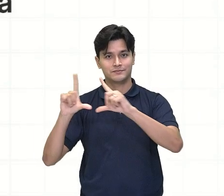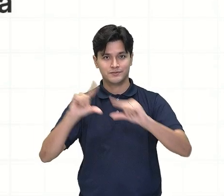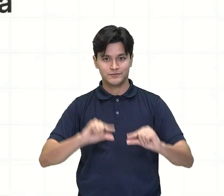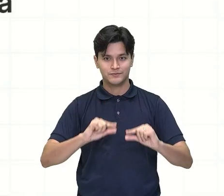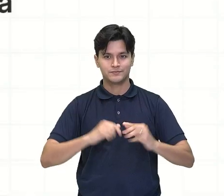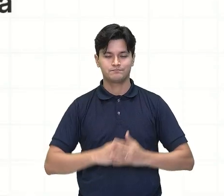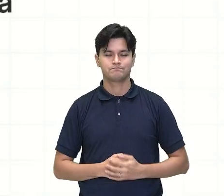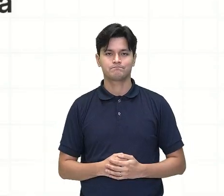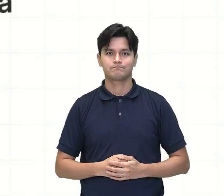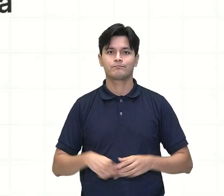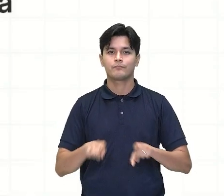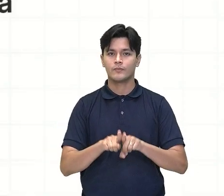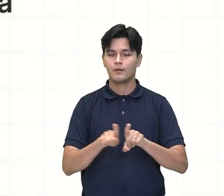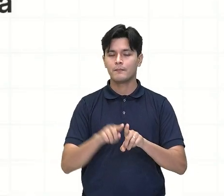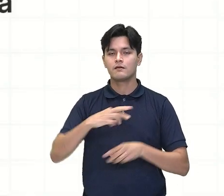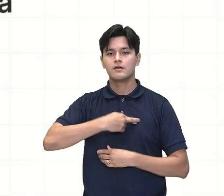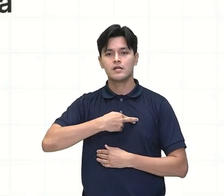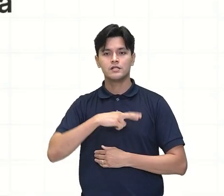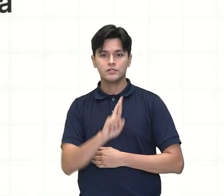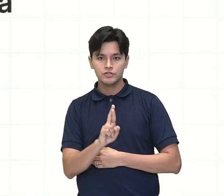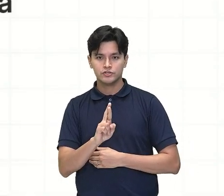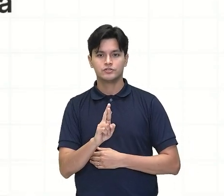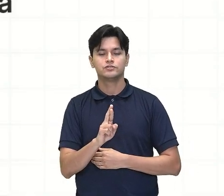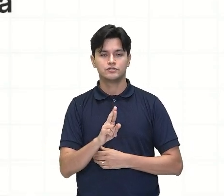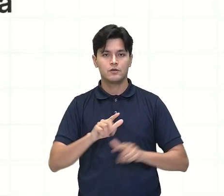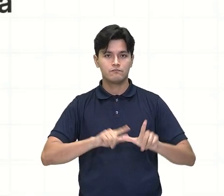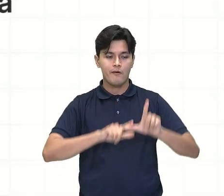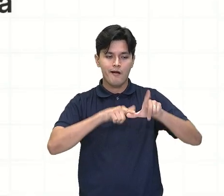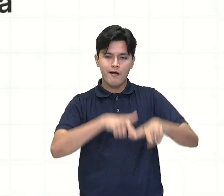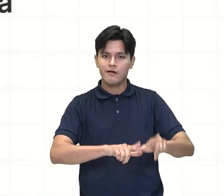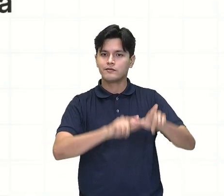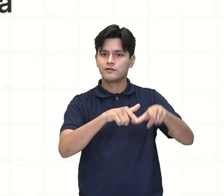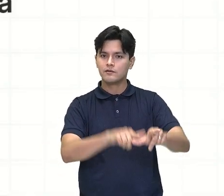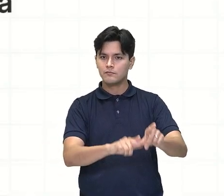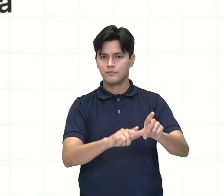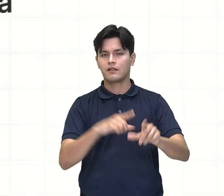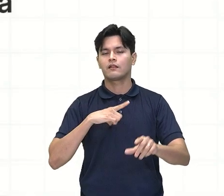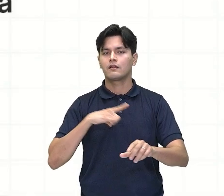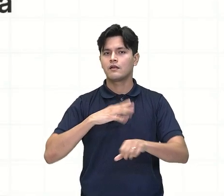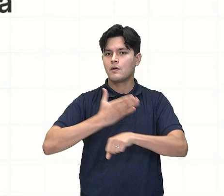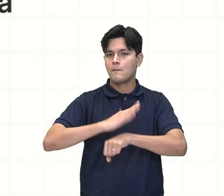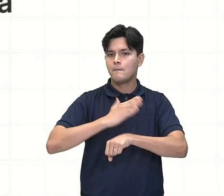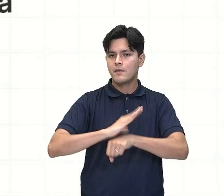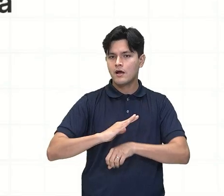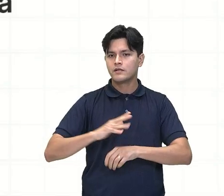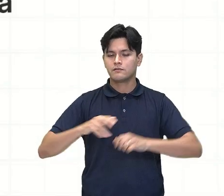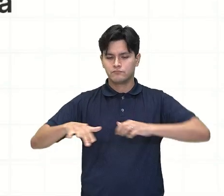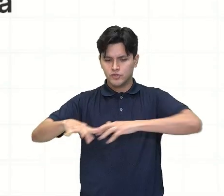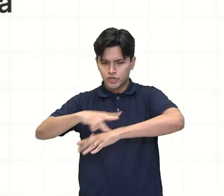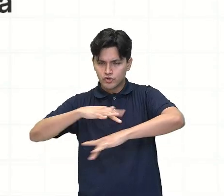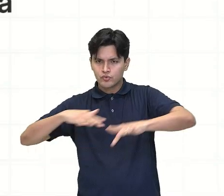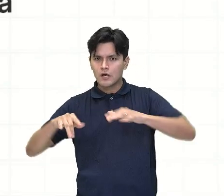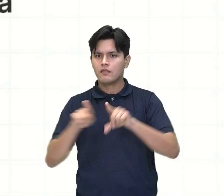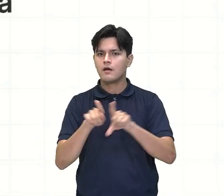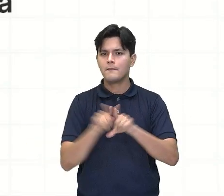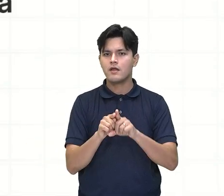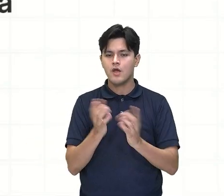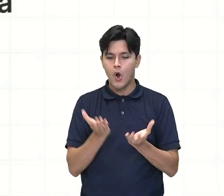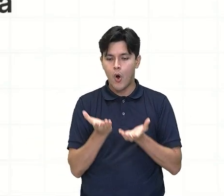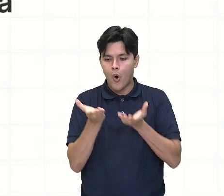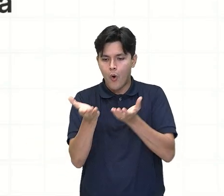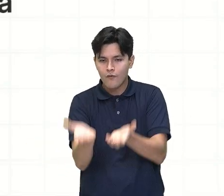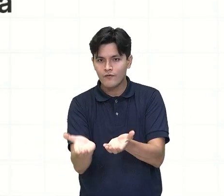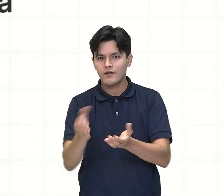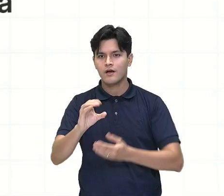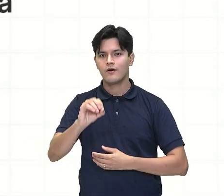espiritualidade se manifesta principalmente a partir das práticas rituais, das oferendas e na conexão com os orixás. Para quem